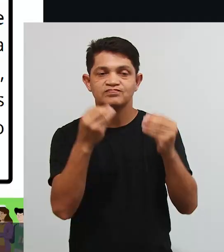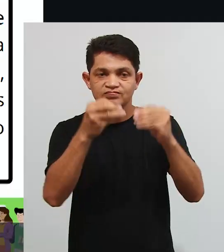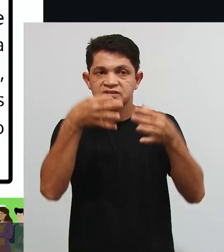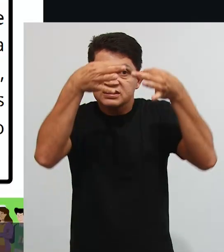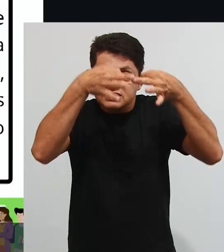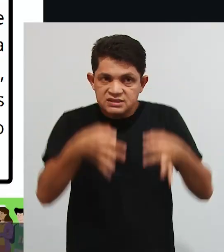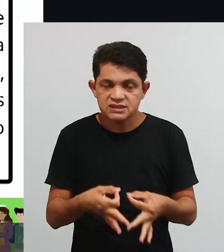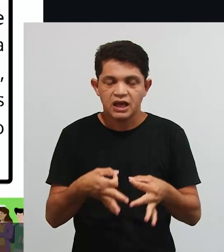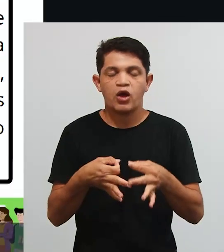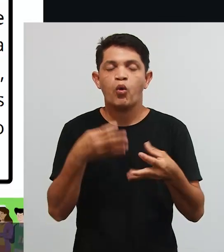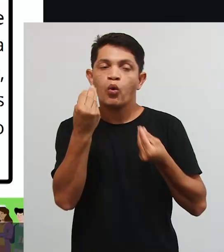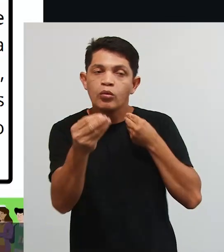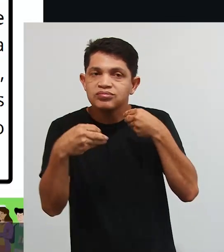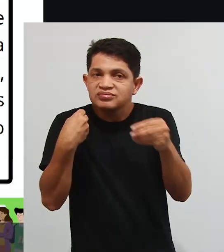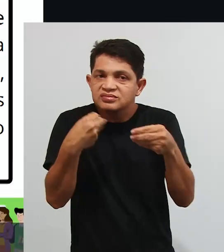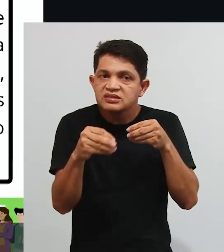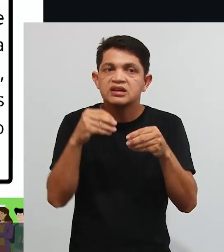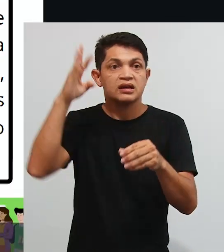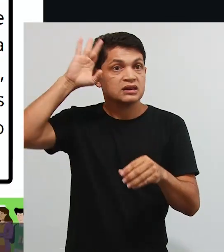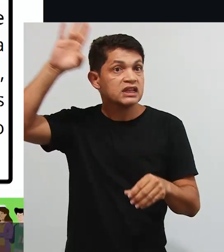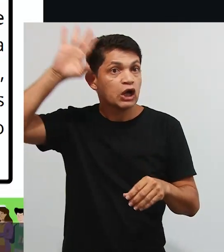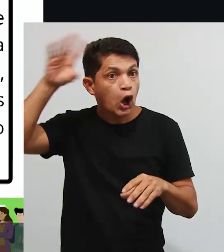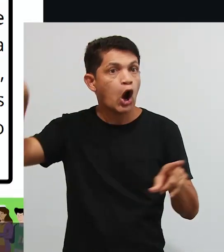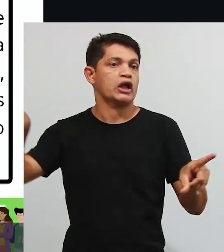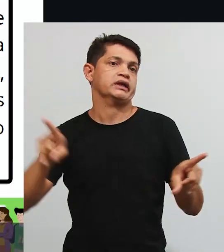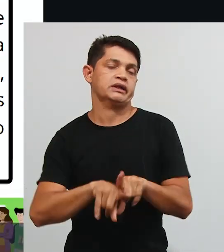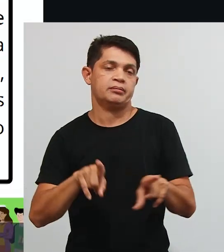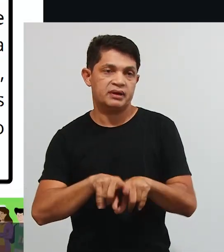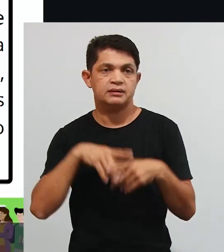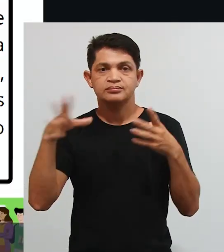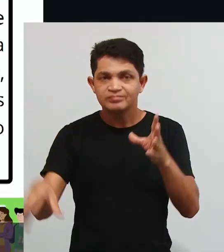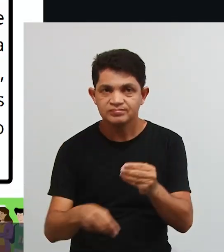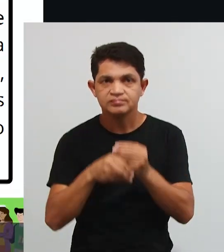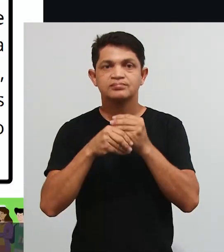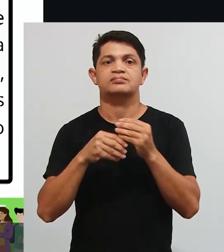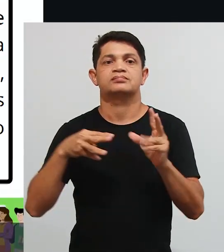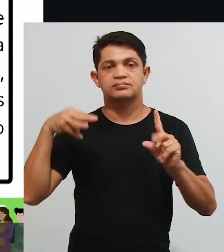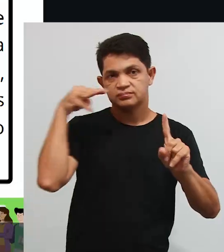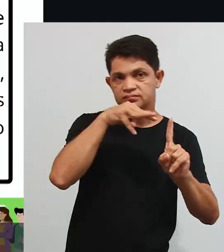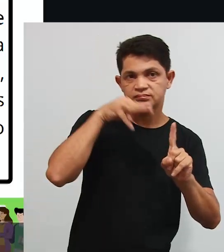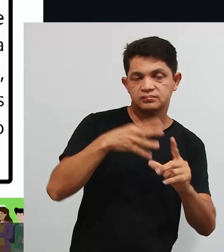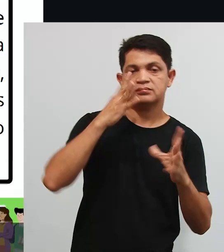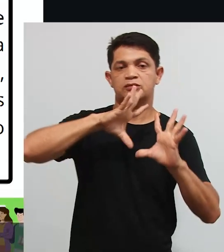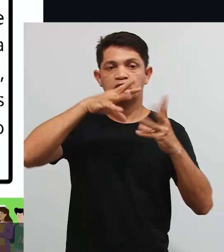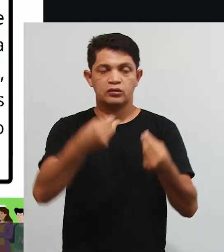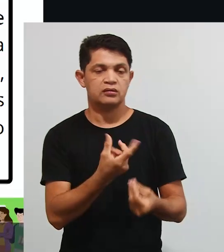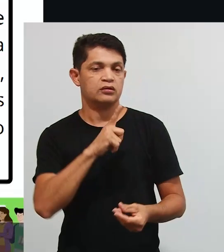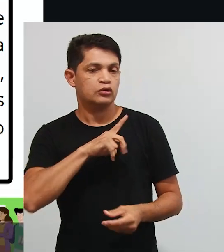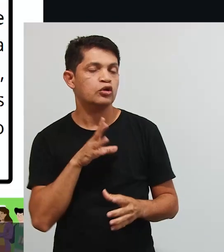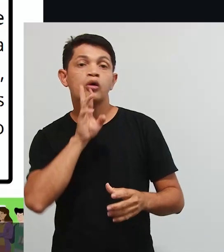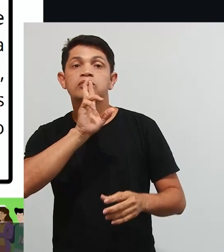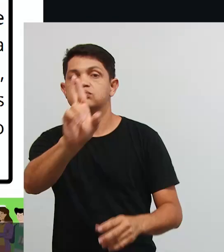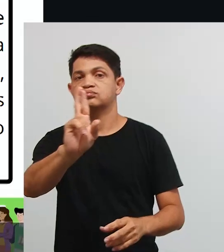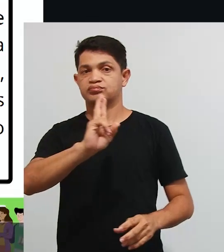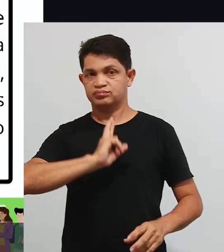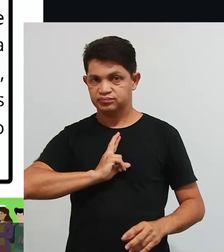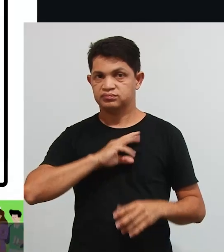decorrente de uma reflexão teórica. Em todo caso, ele tem que discutir métodos, técnicos, processos e